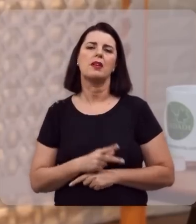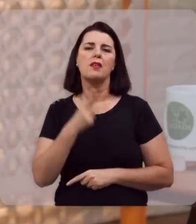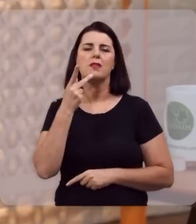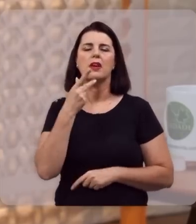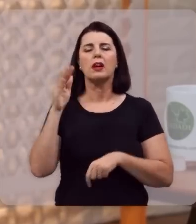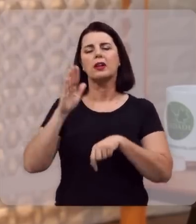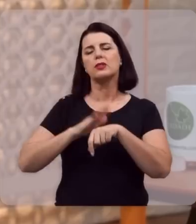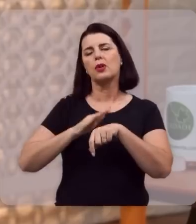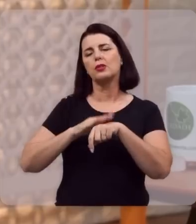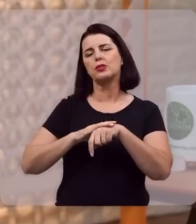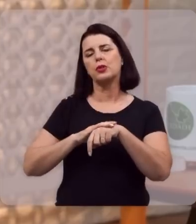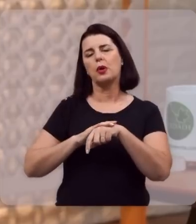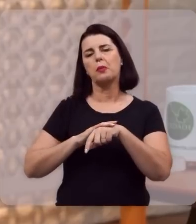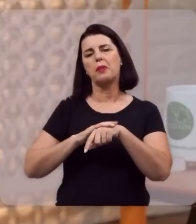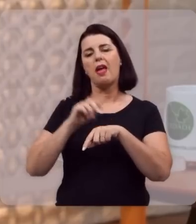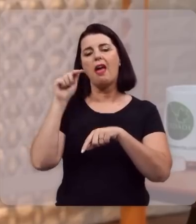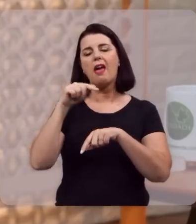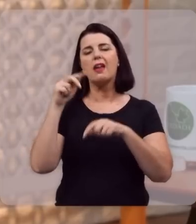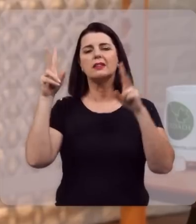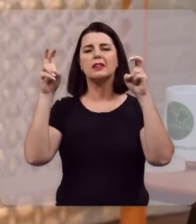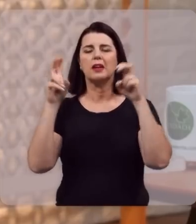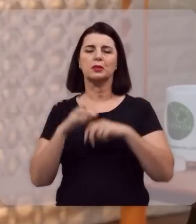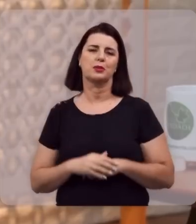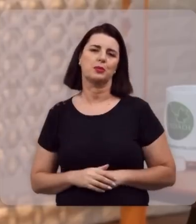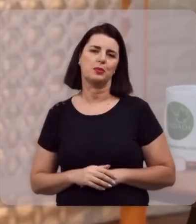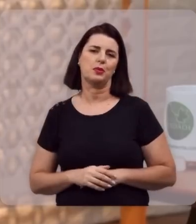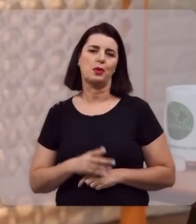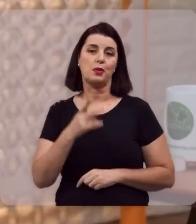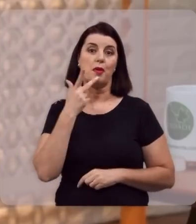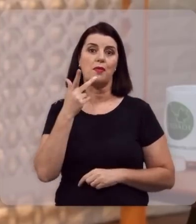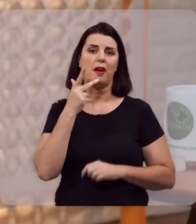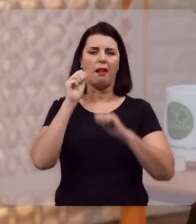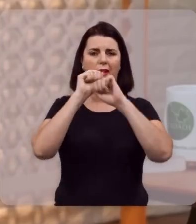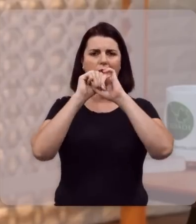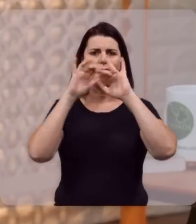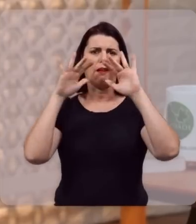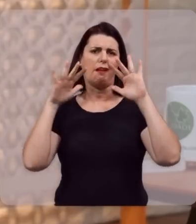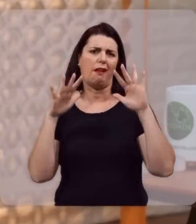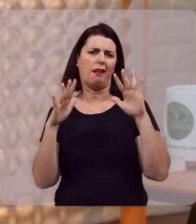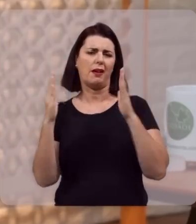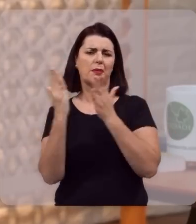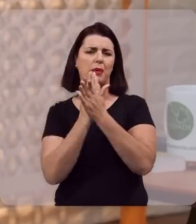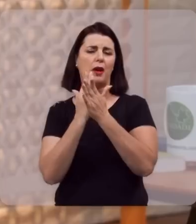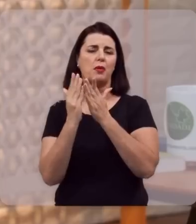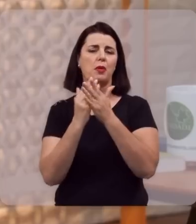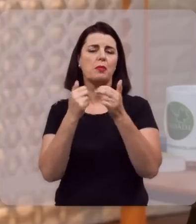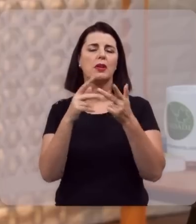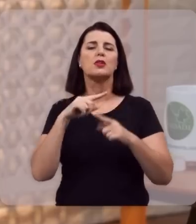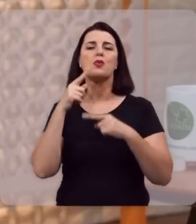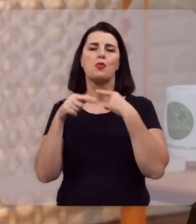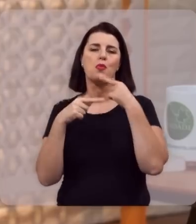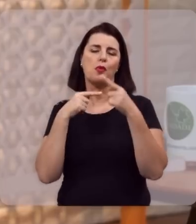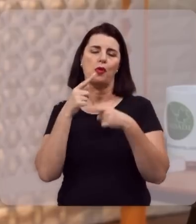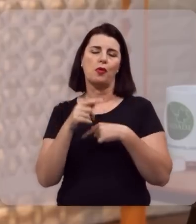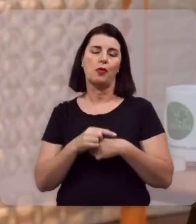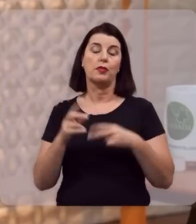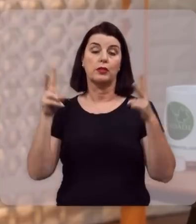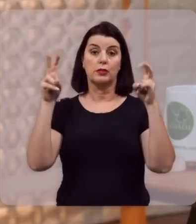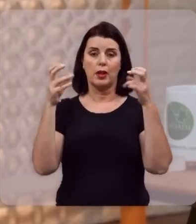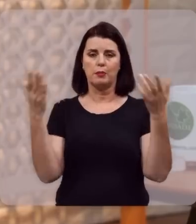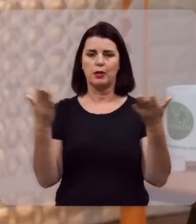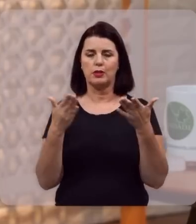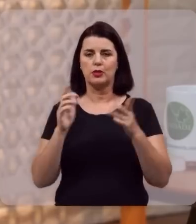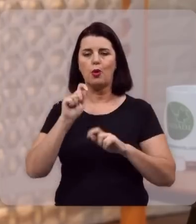Hernandes Dias Lopes falando exatamente sobre esse assunto, trazendo esclarecimentos para algumas dessas dúvidas.